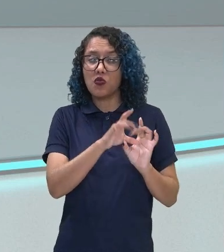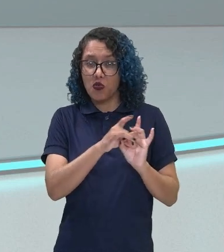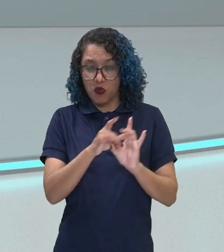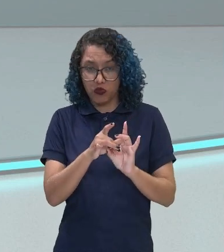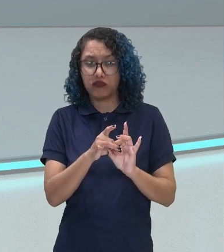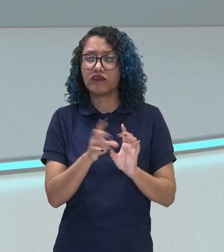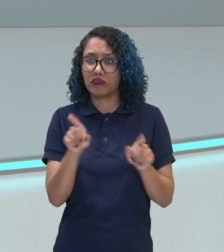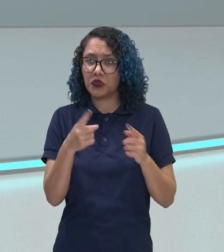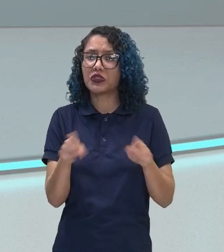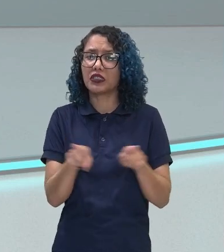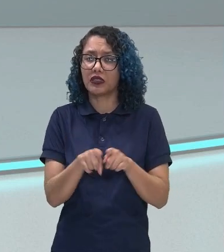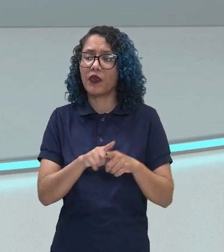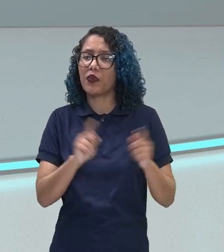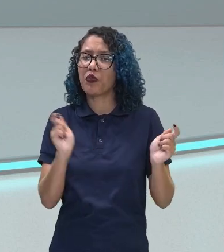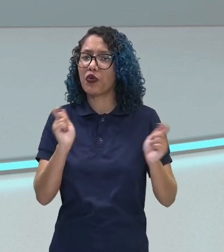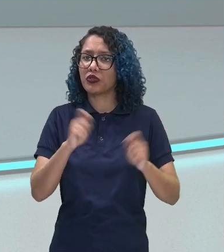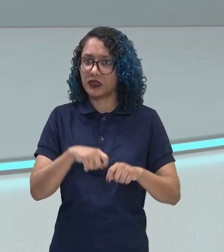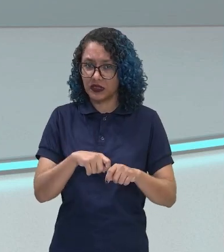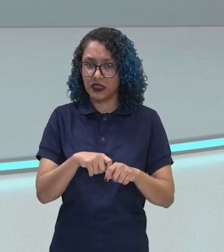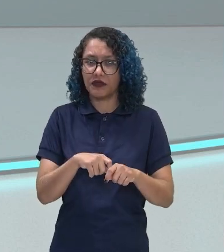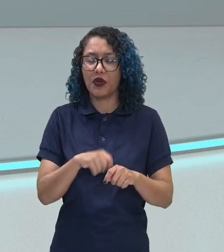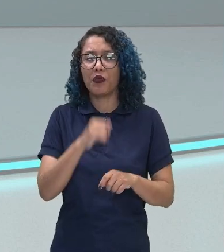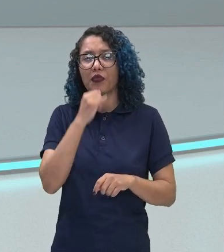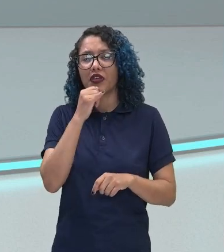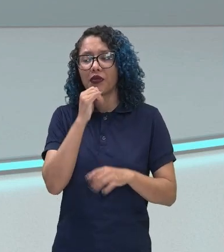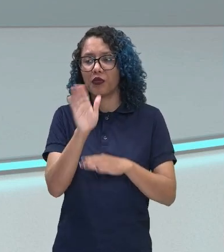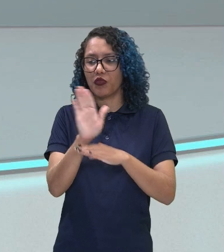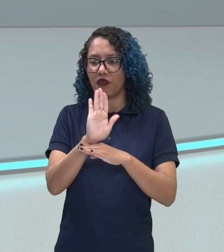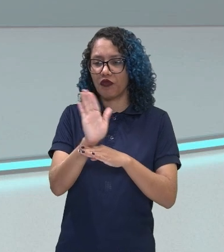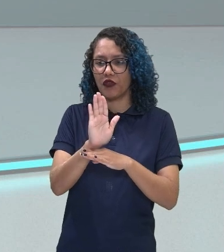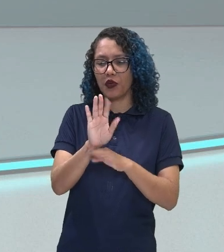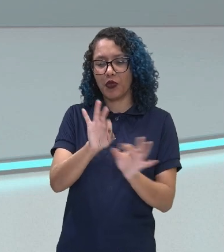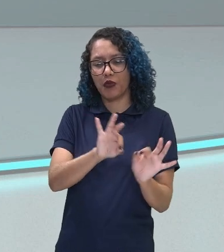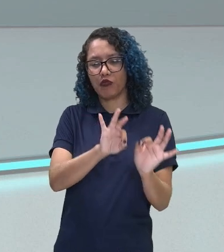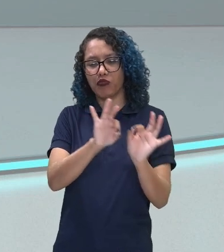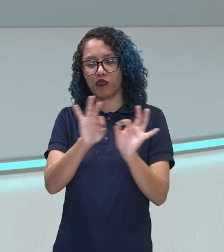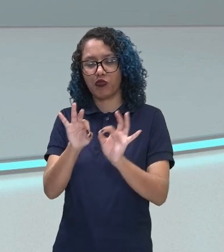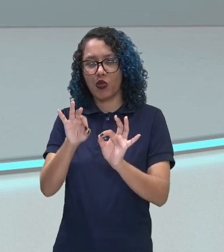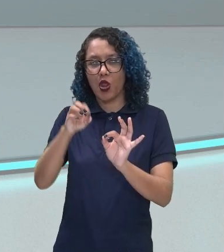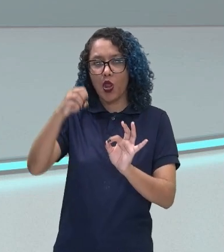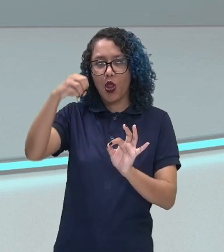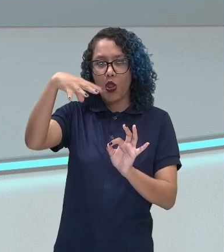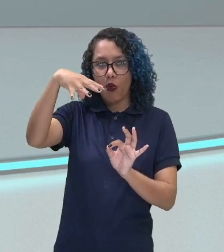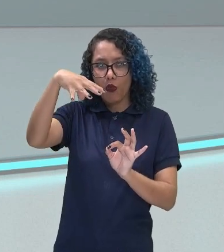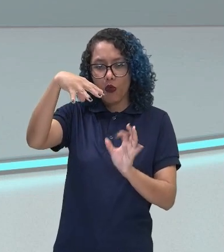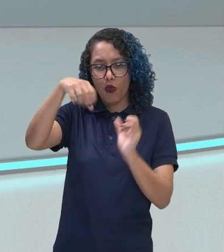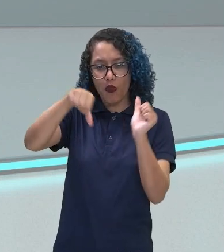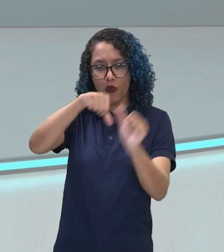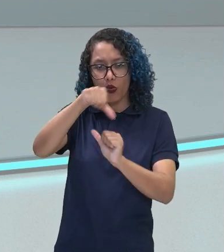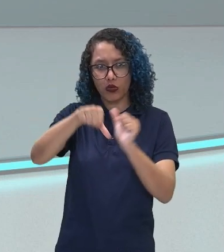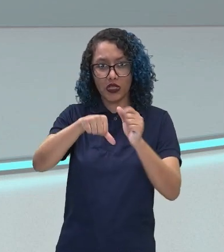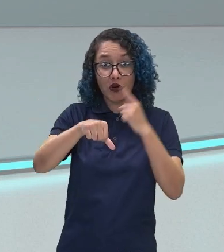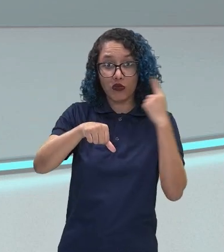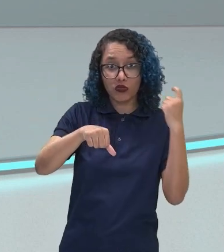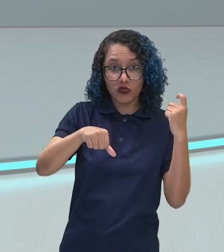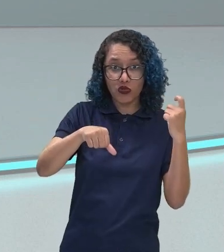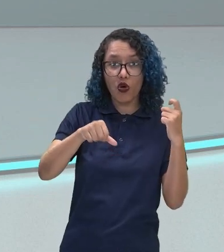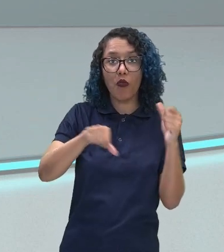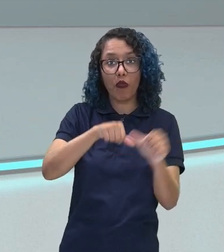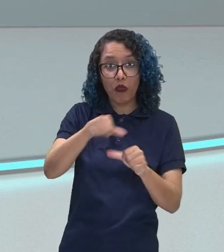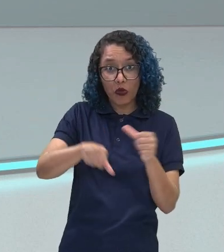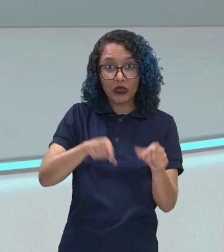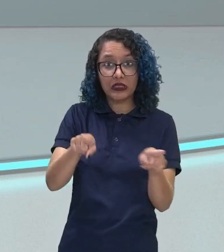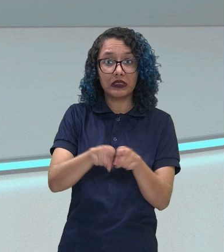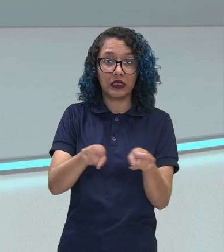já parou para pensar por que numa cena de filme, assim como muda a iluminação, também muda o som? Sim,